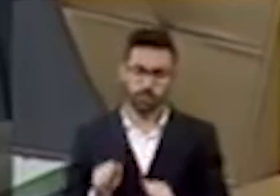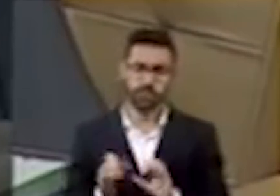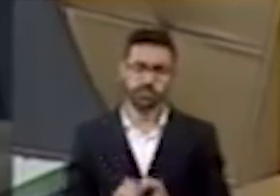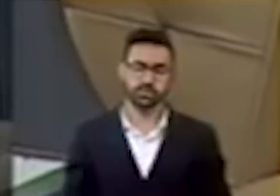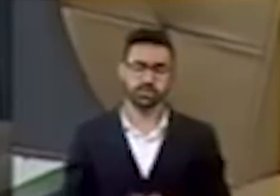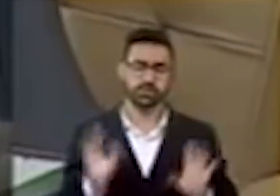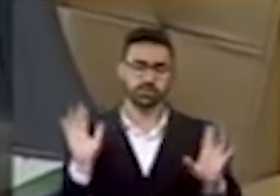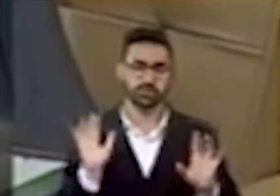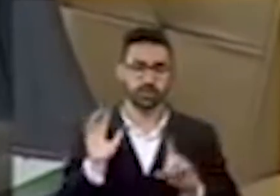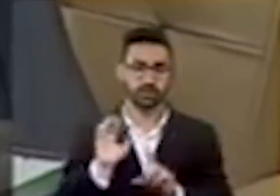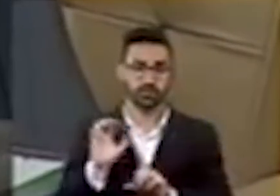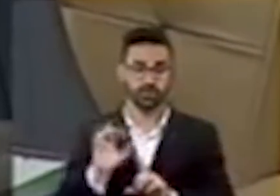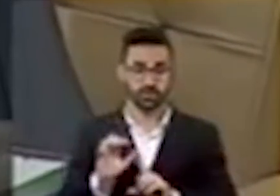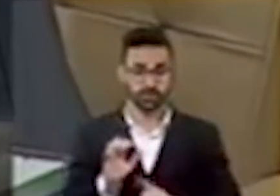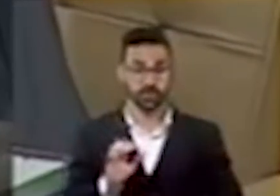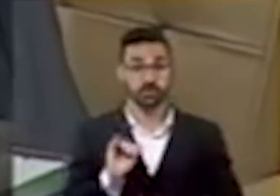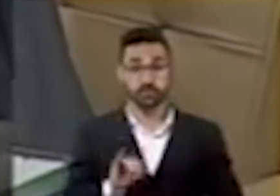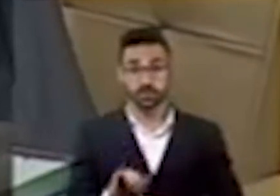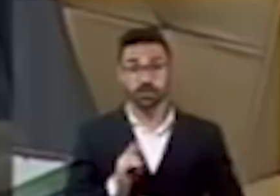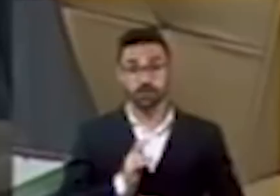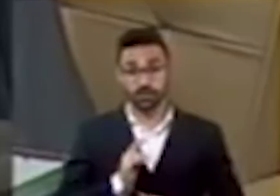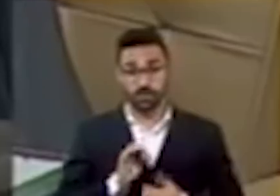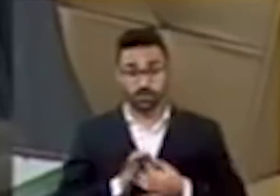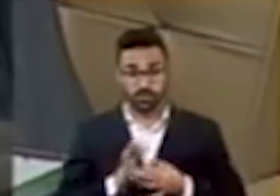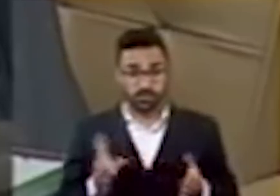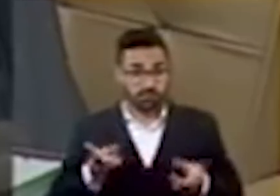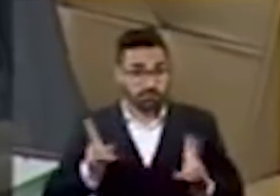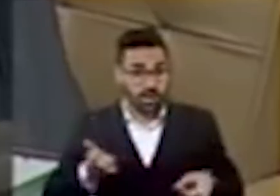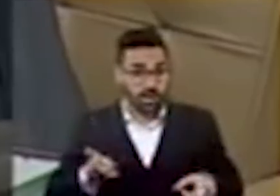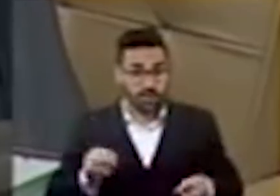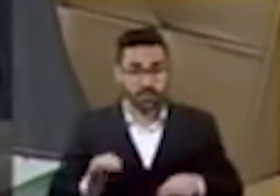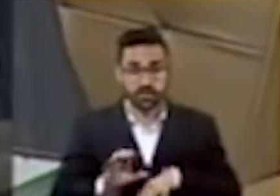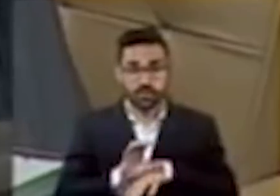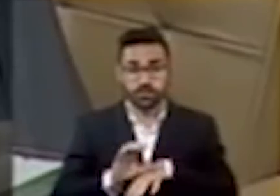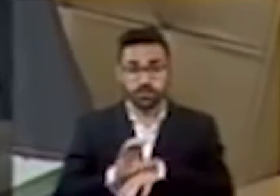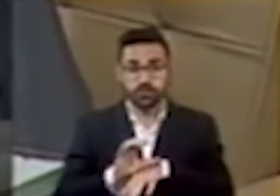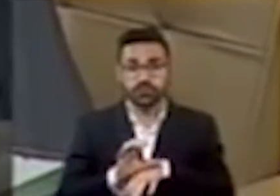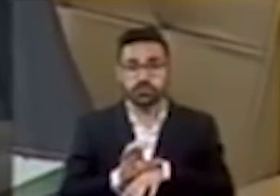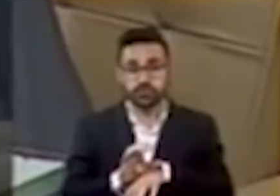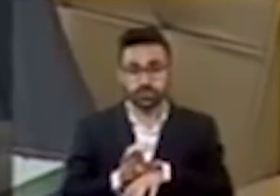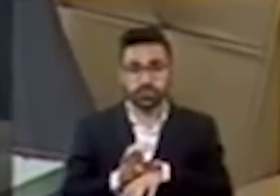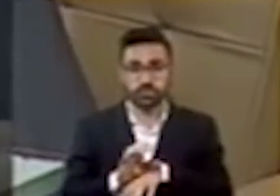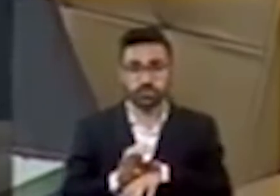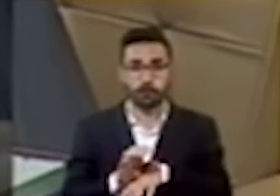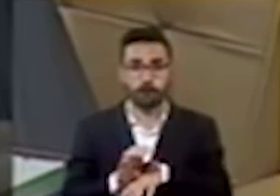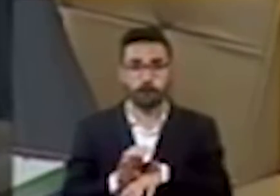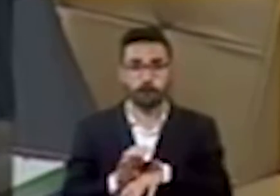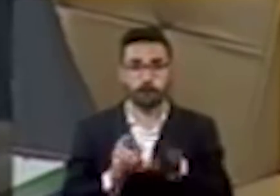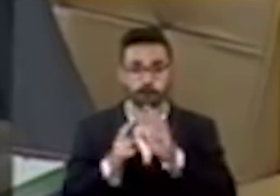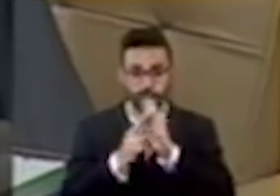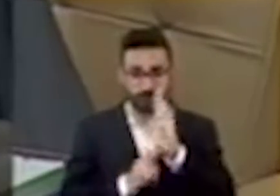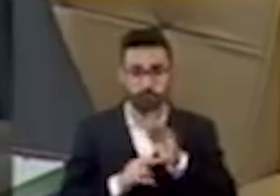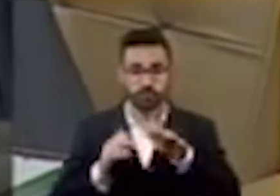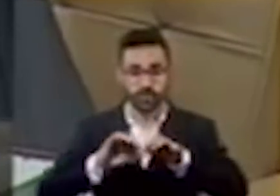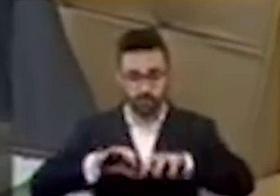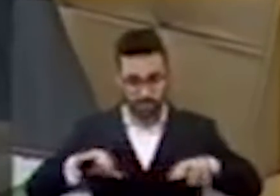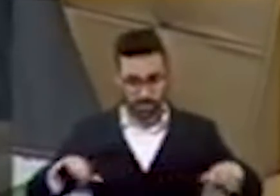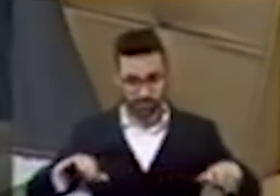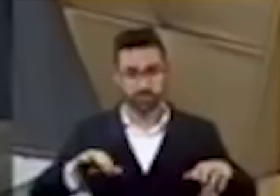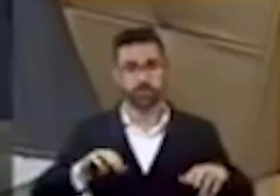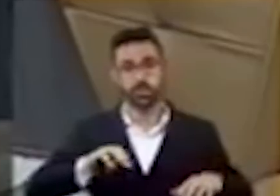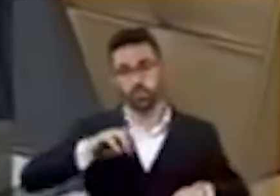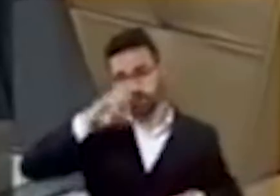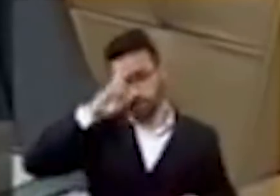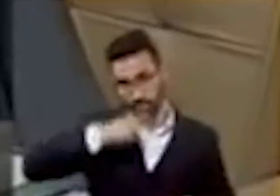interferência quando autorizada pela mesma Constituição que prescreve a separação independente